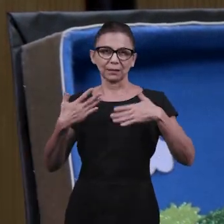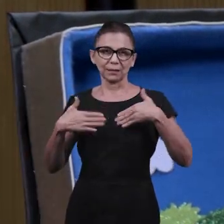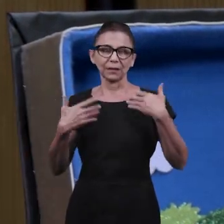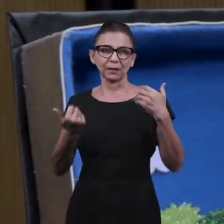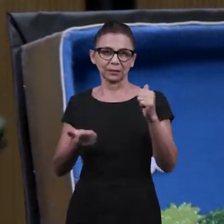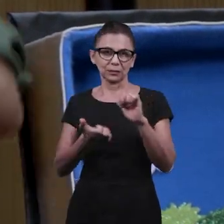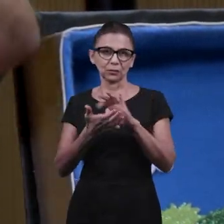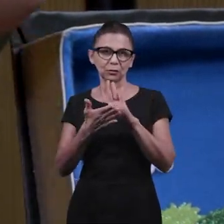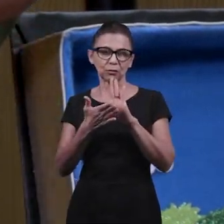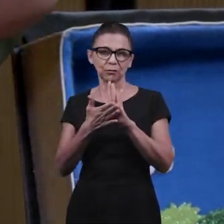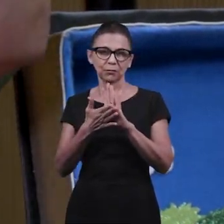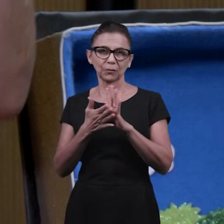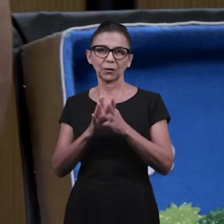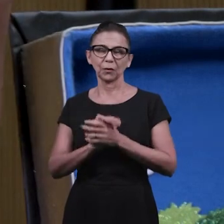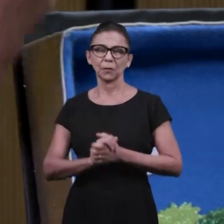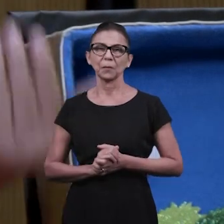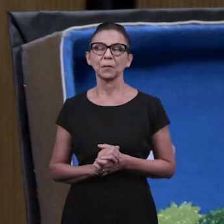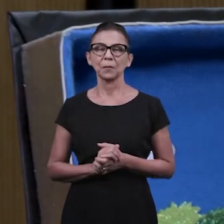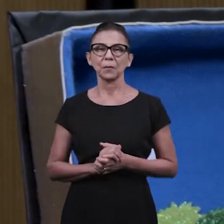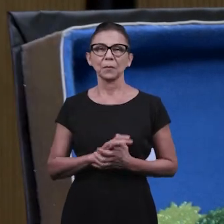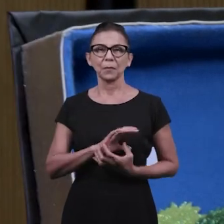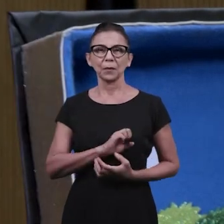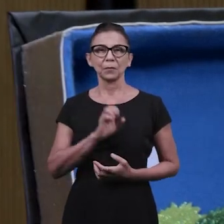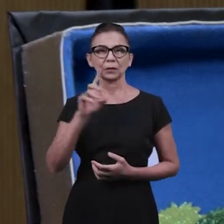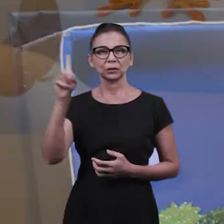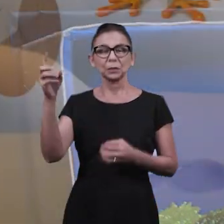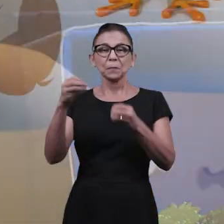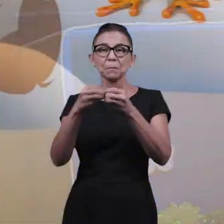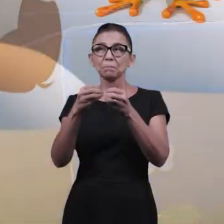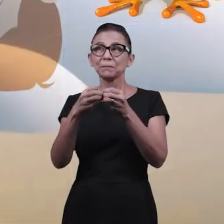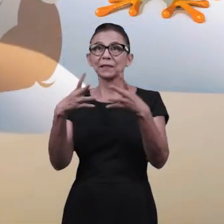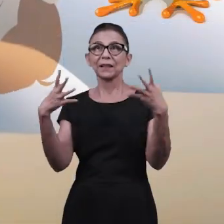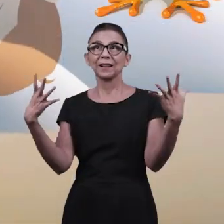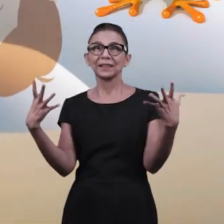o louvor Maravilha é o Amor de Deus.